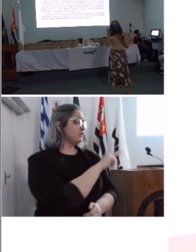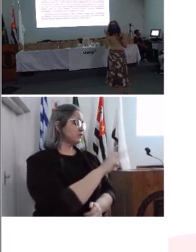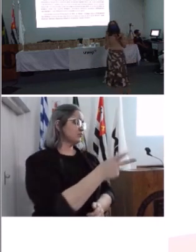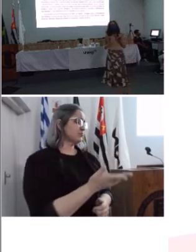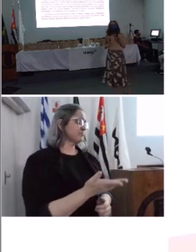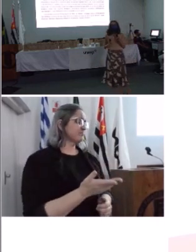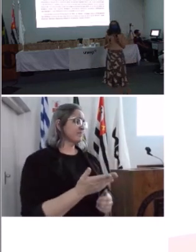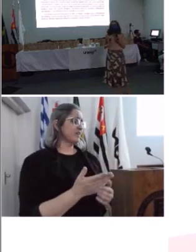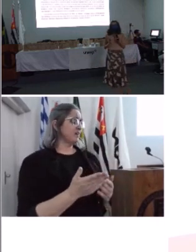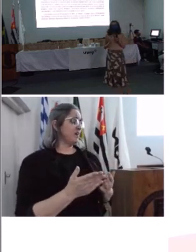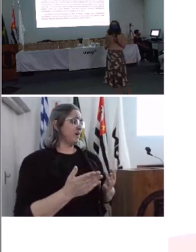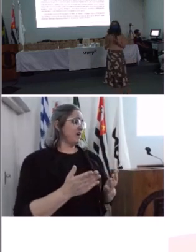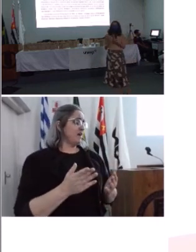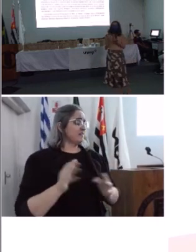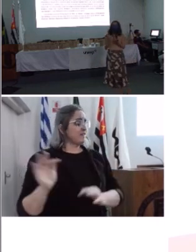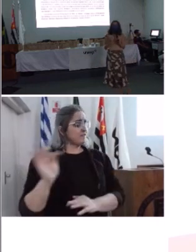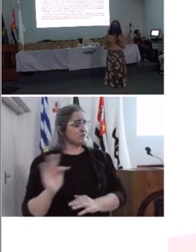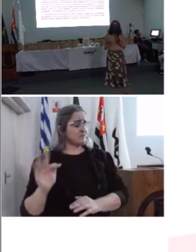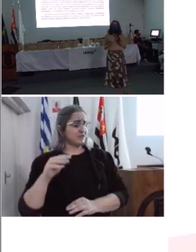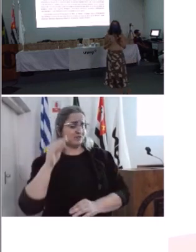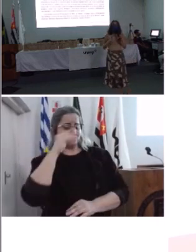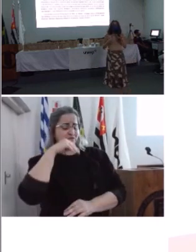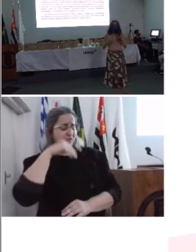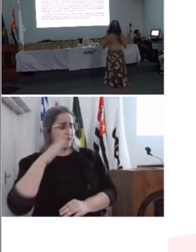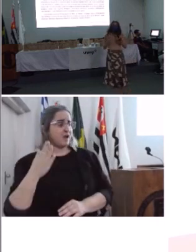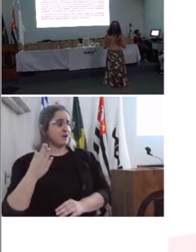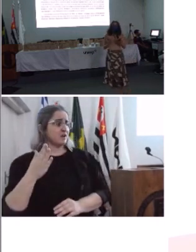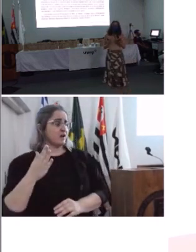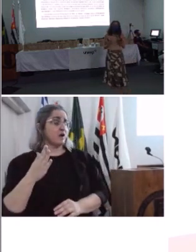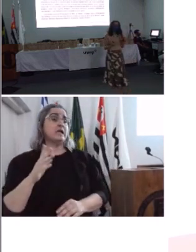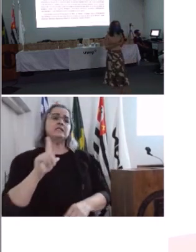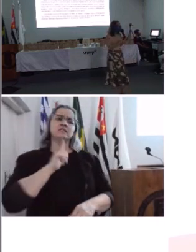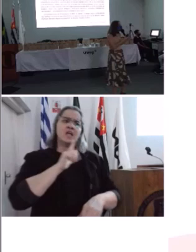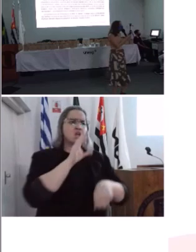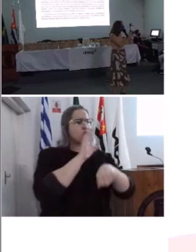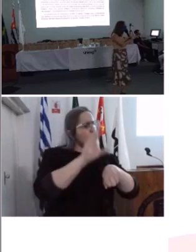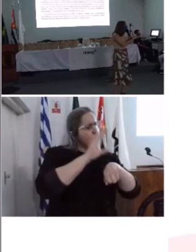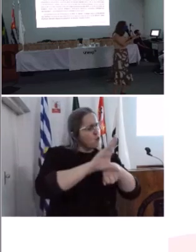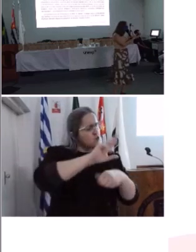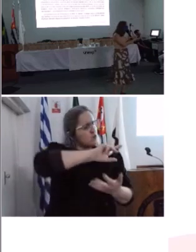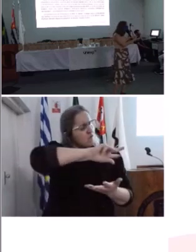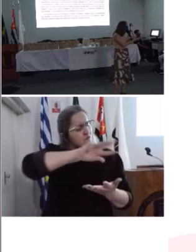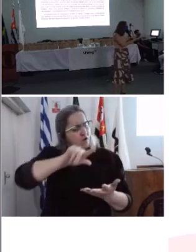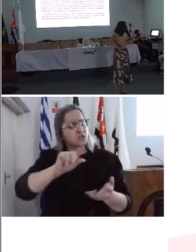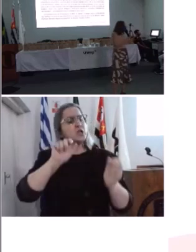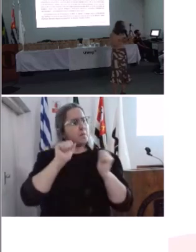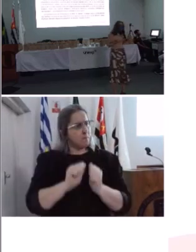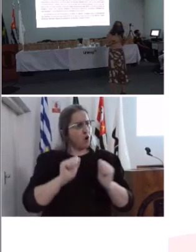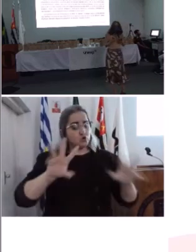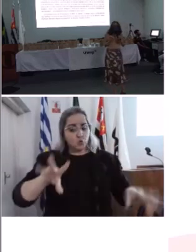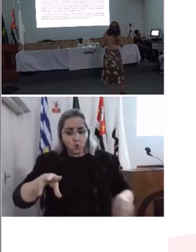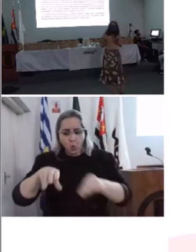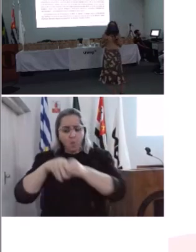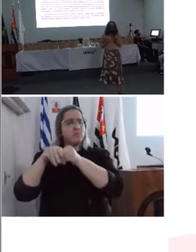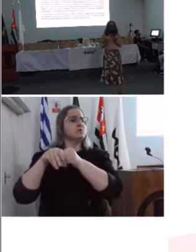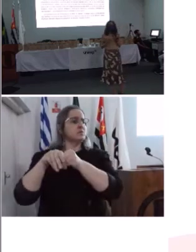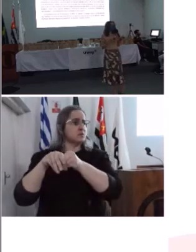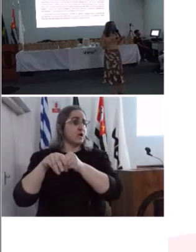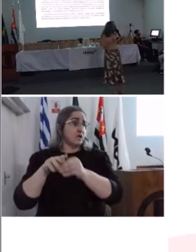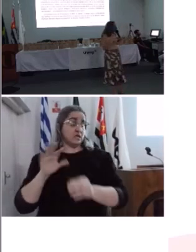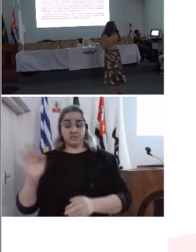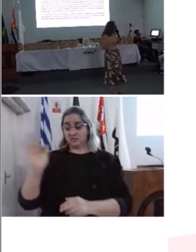ou eu não tive bem na graduação, vamos buscar cursos que são complementares fora, já que não